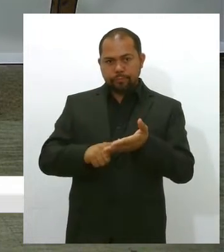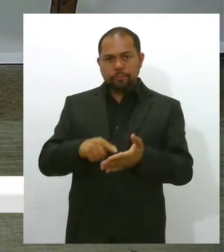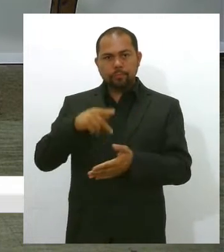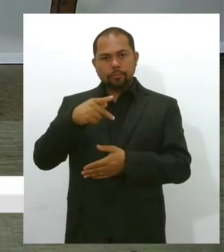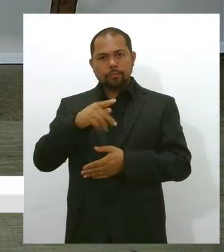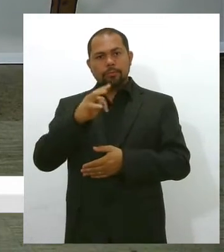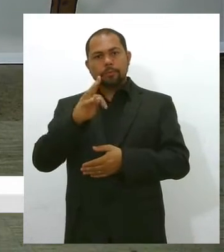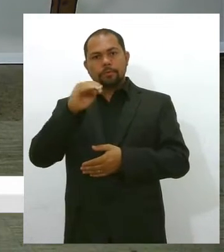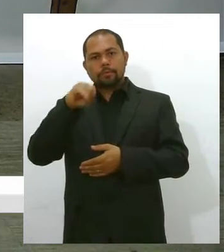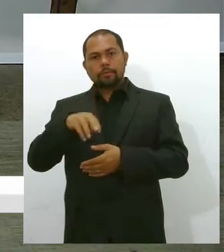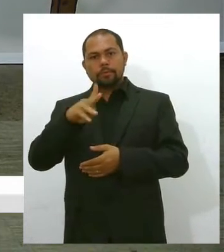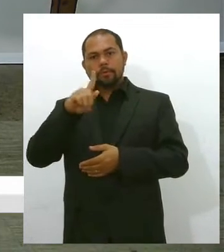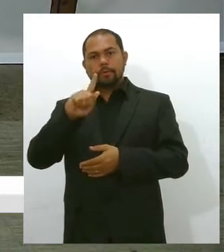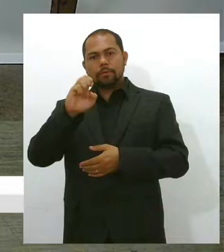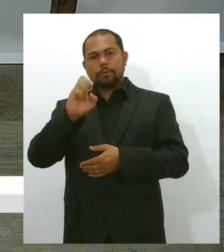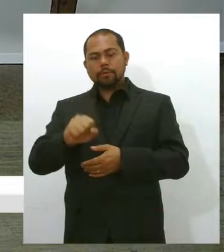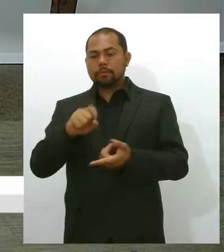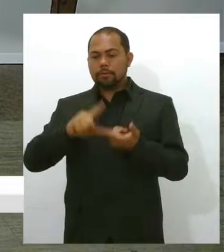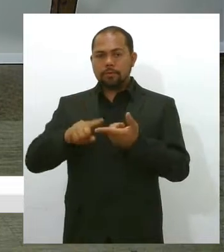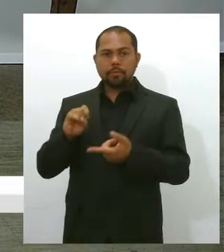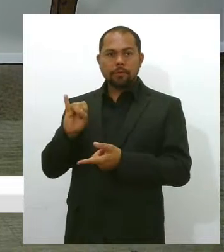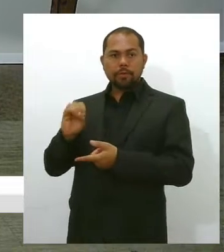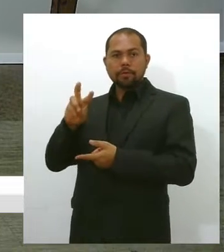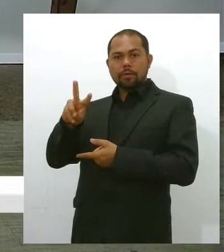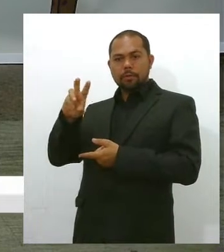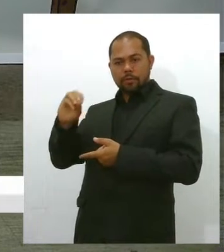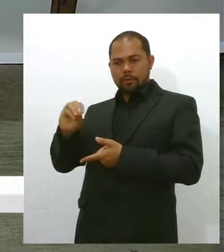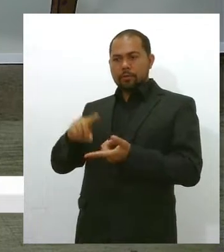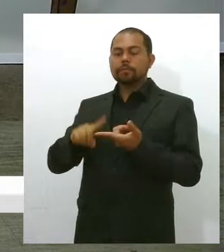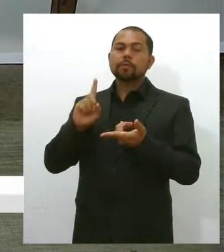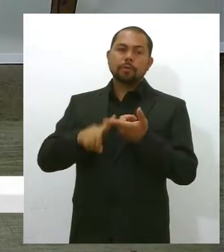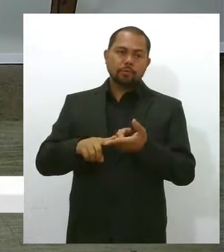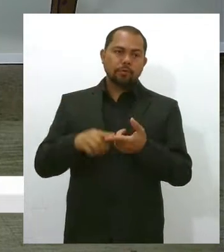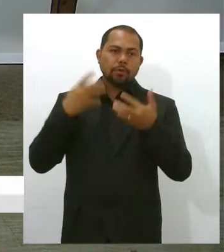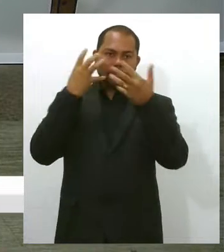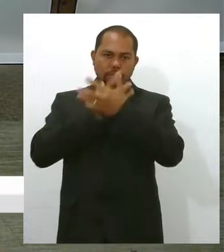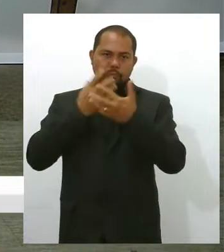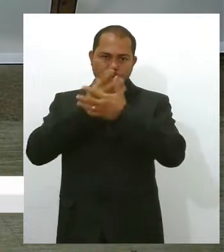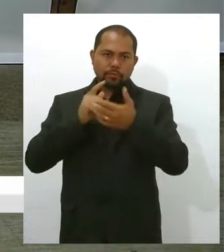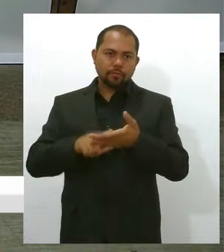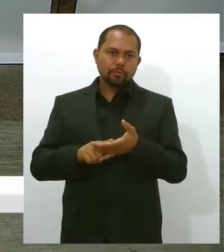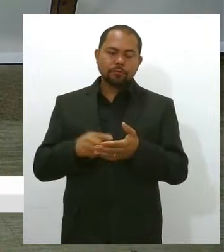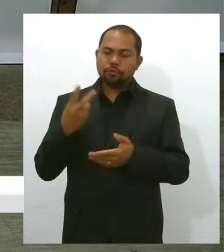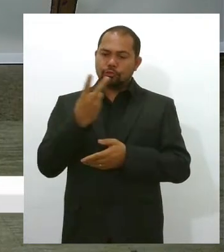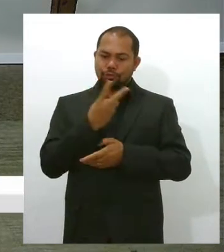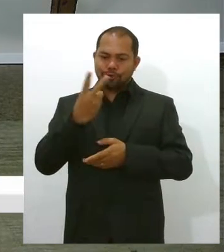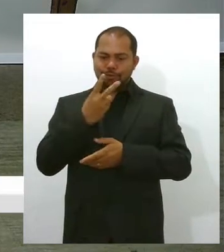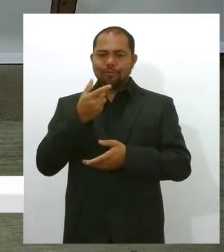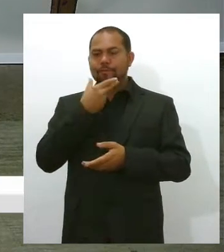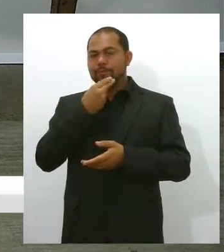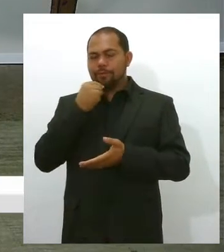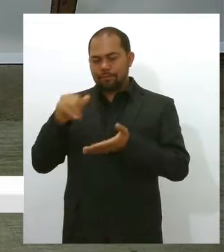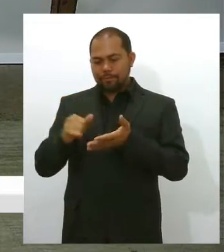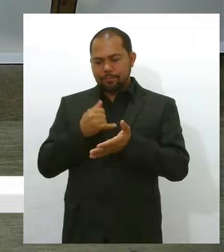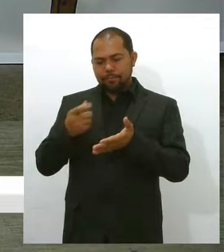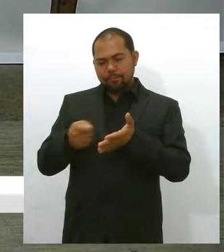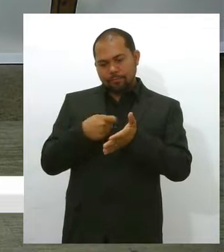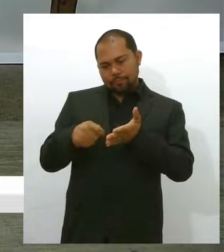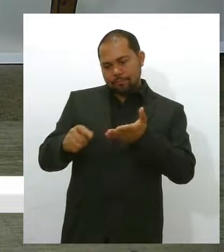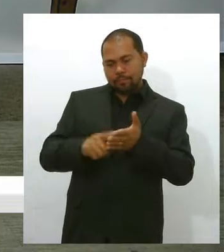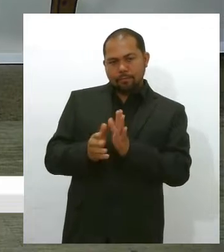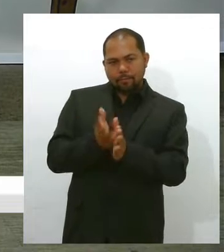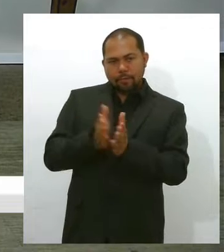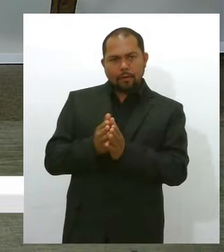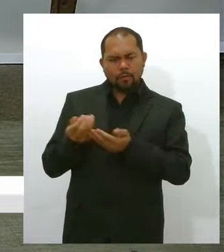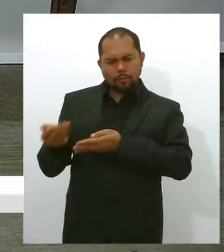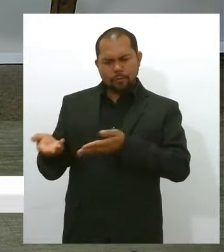Del Mondes, também músico e um dos autores aí da obra. Sejam muito bem-vindos aqui ao programa Elas no